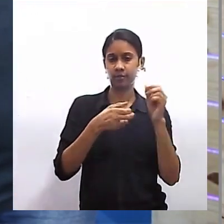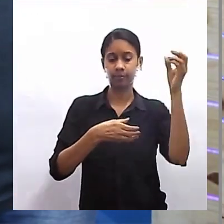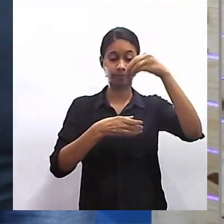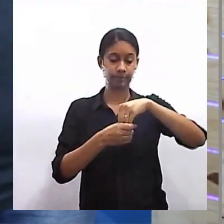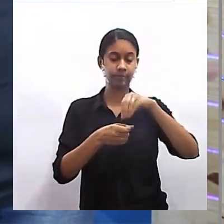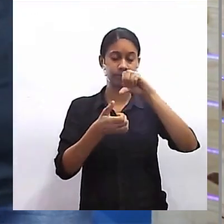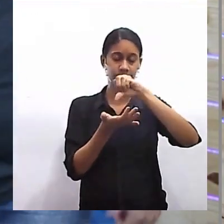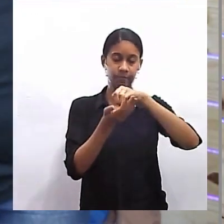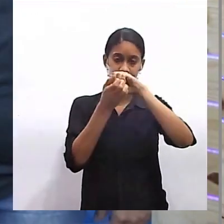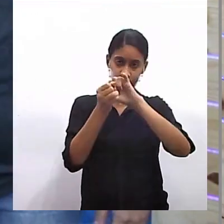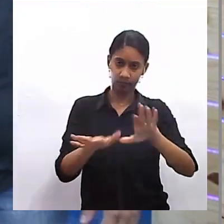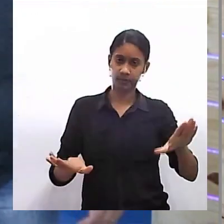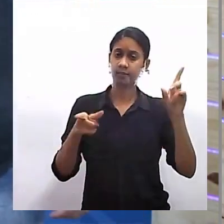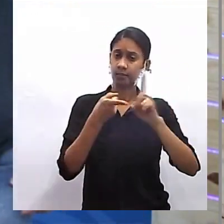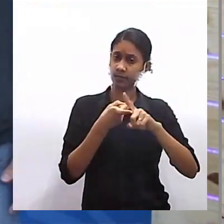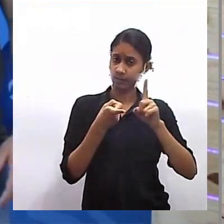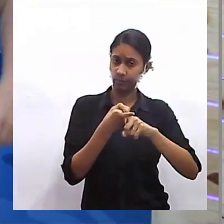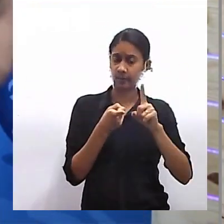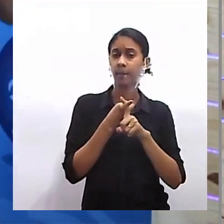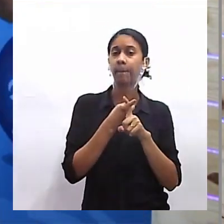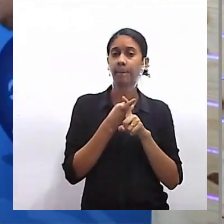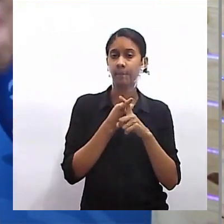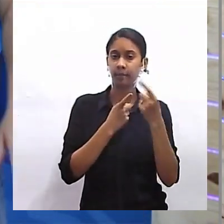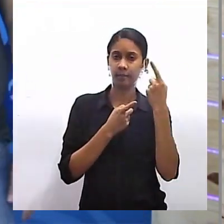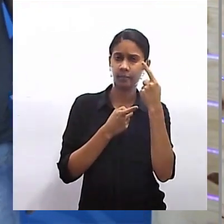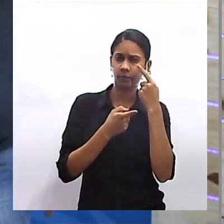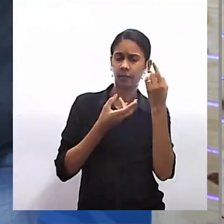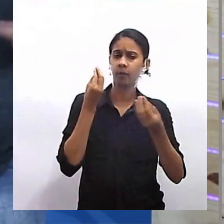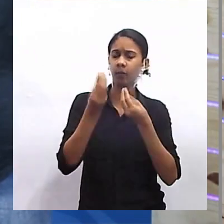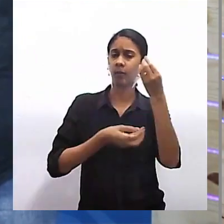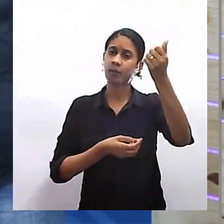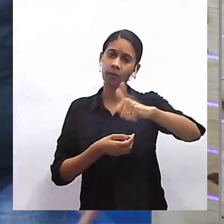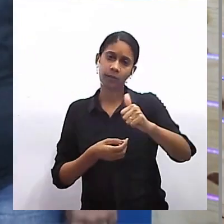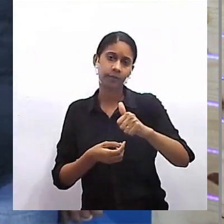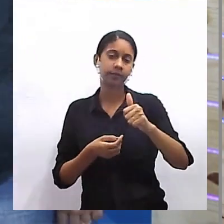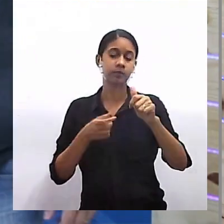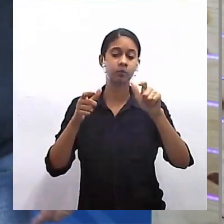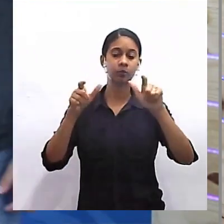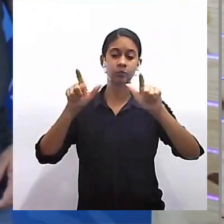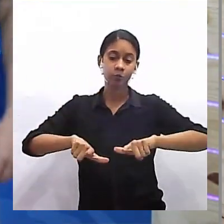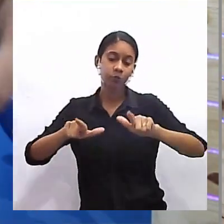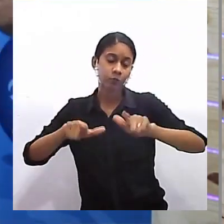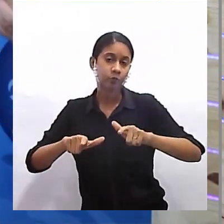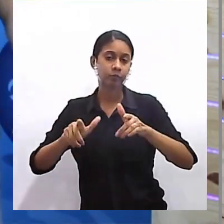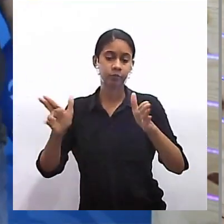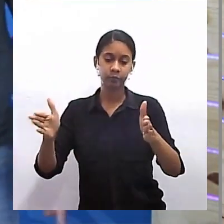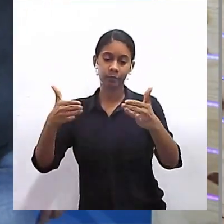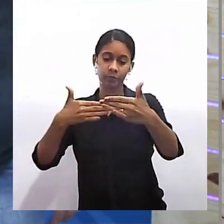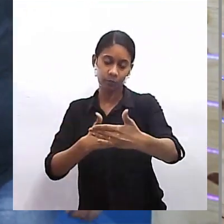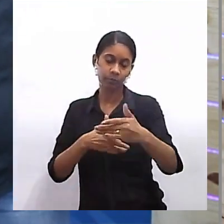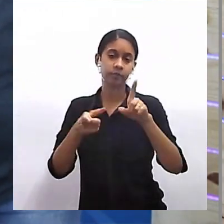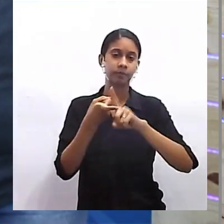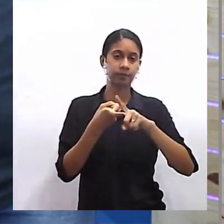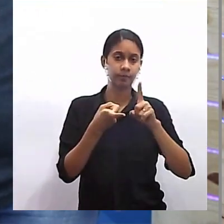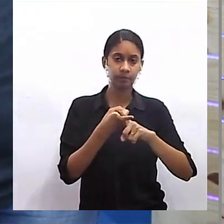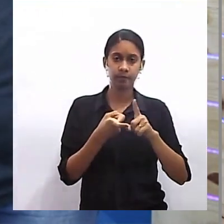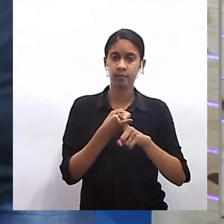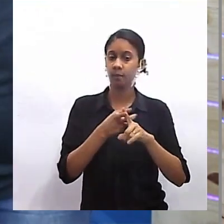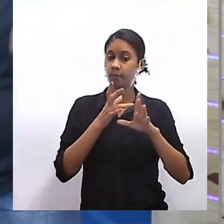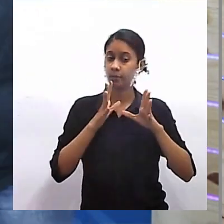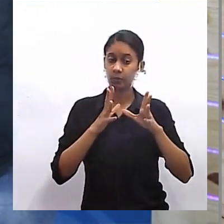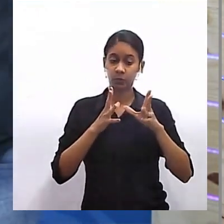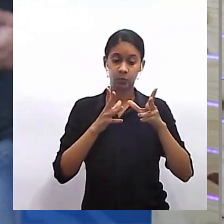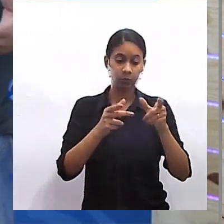a qualidade da nossa operação sendo aferida por lote, fracionado, enfim.